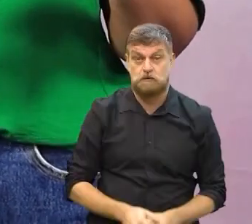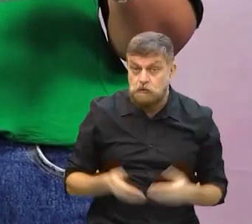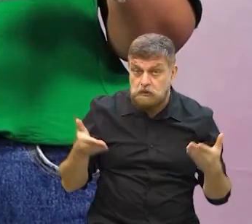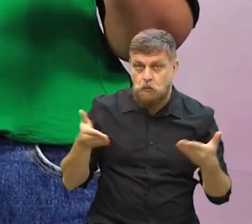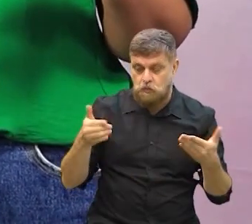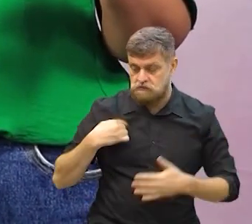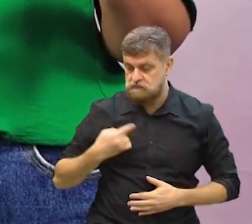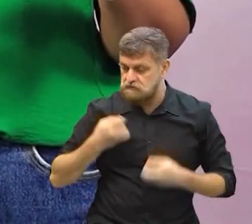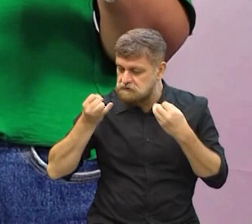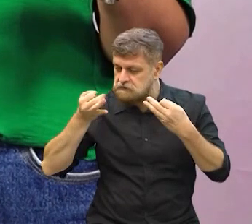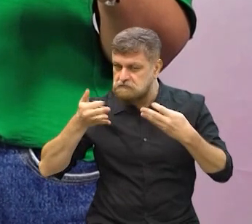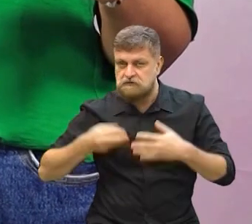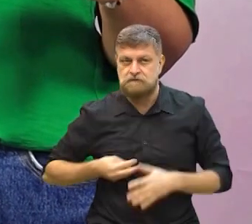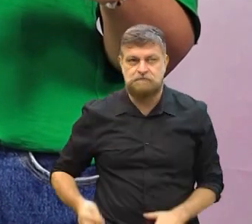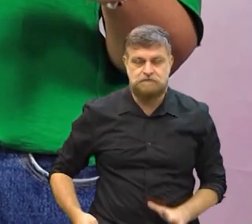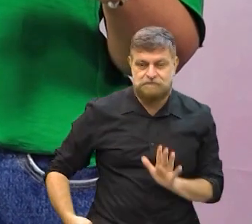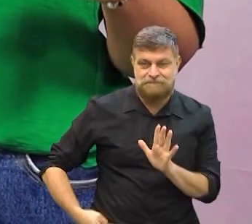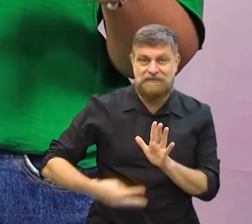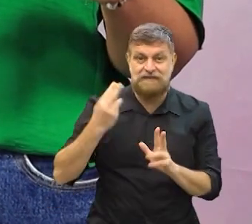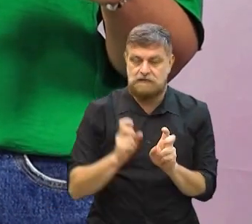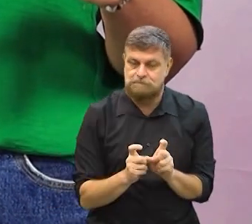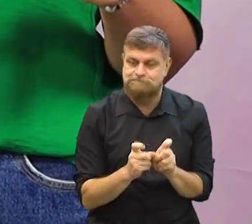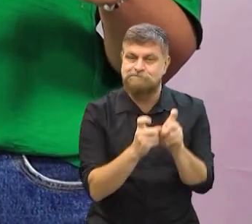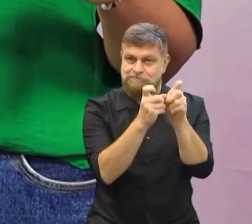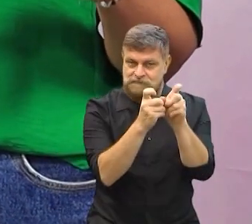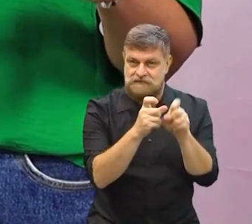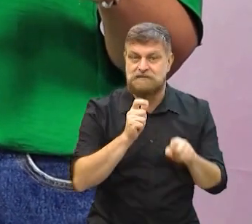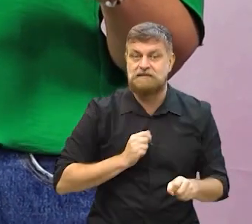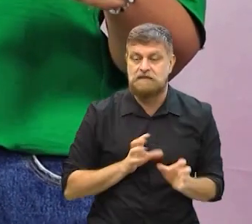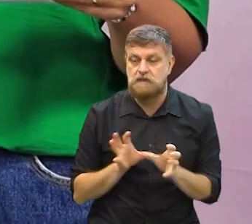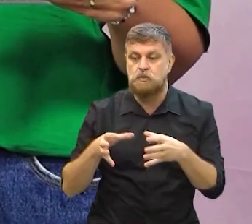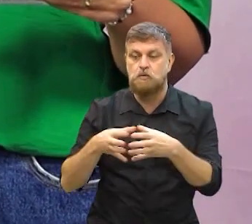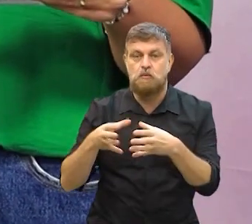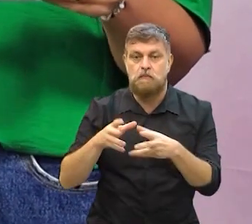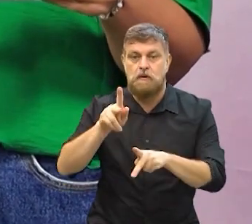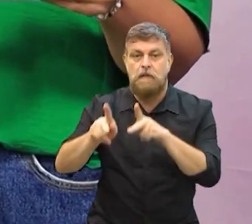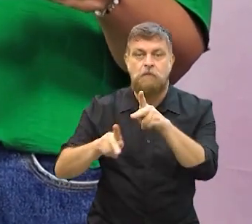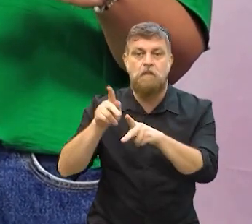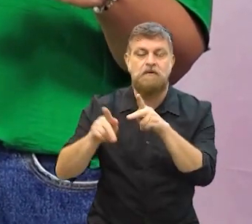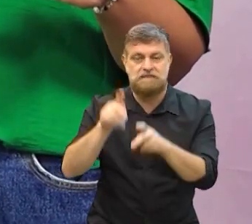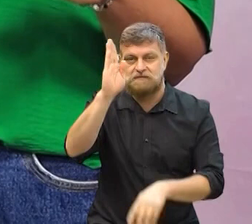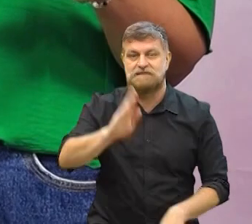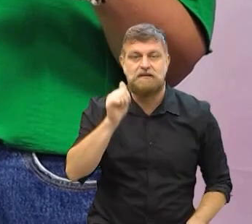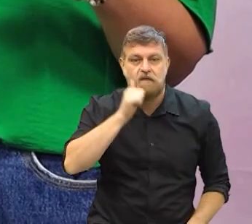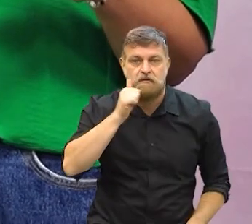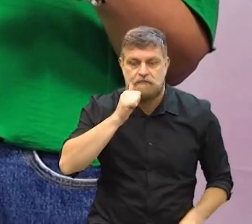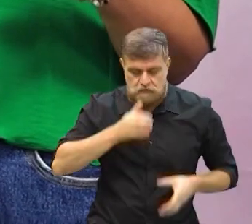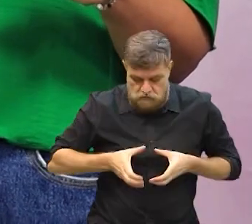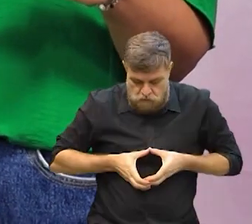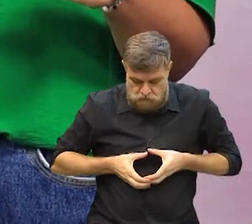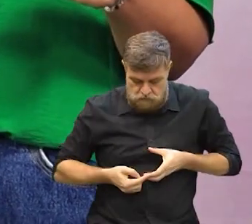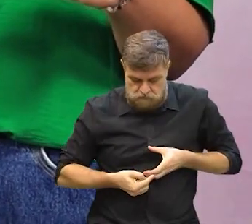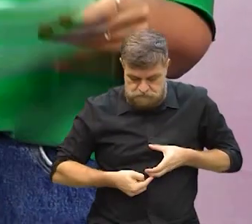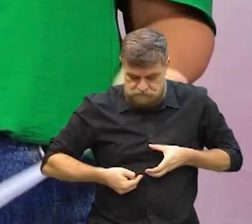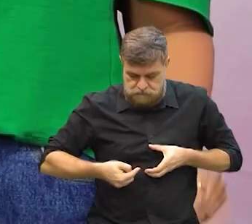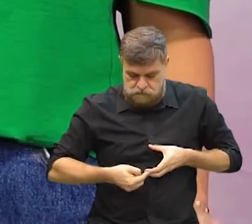audiência. Hoje, a gente vai falar sobre o terceiro câncer mais comum entre as brasileiras, o câncer de colo